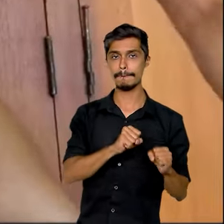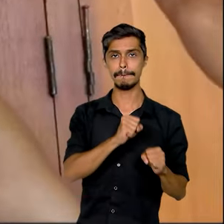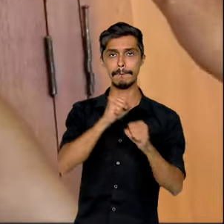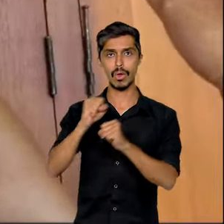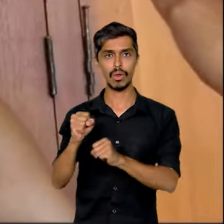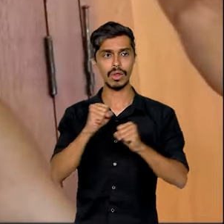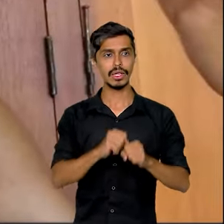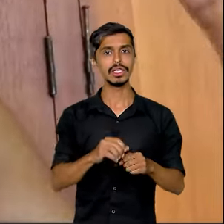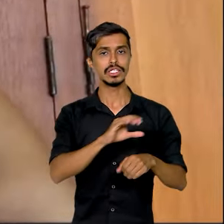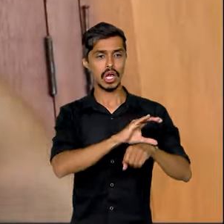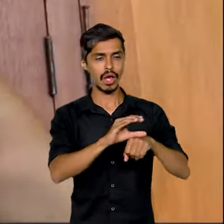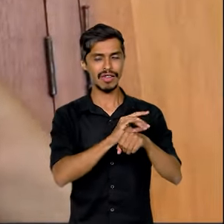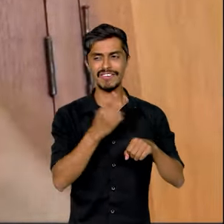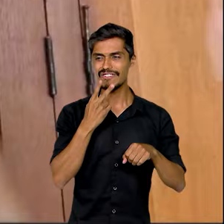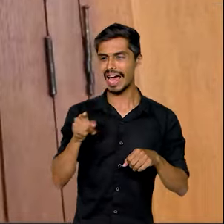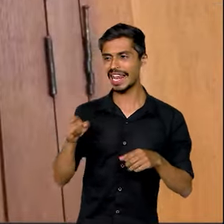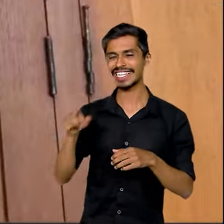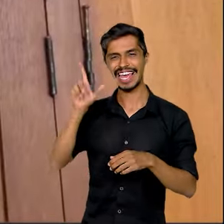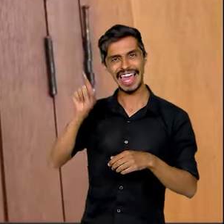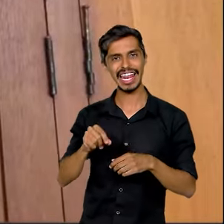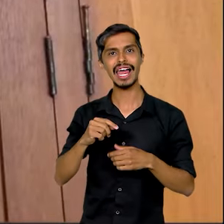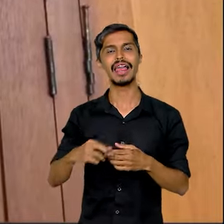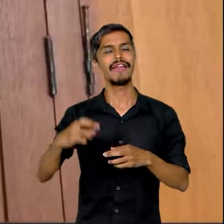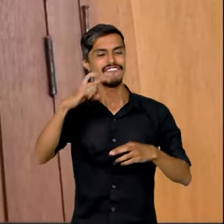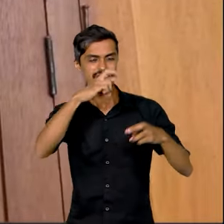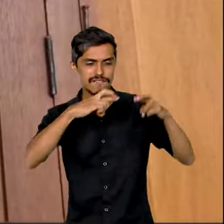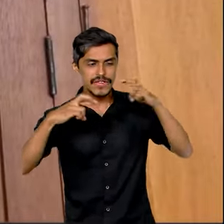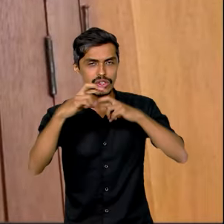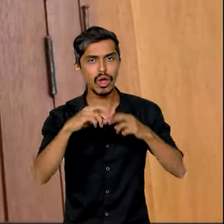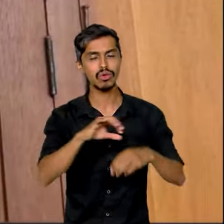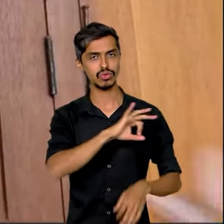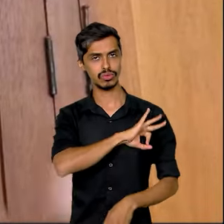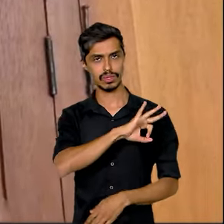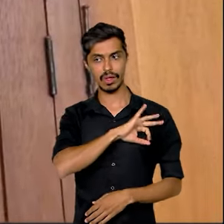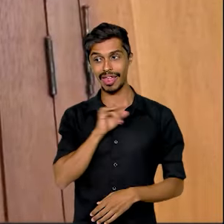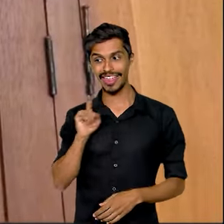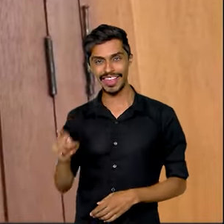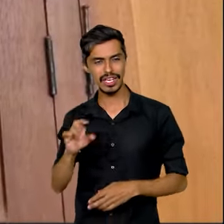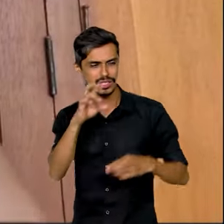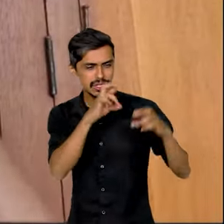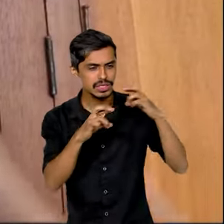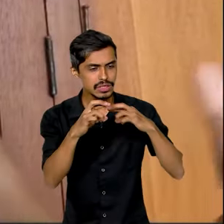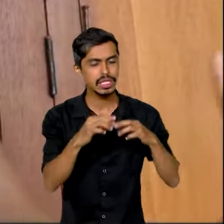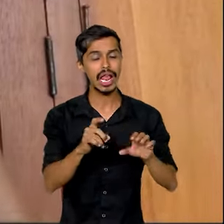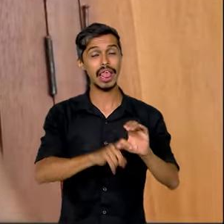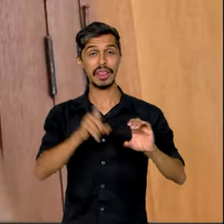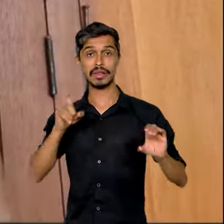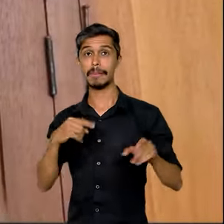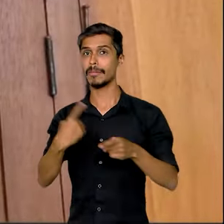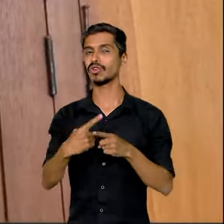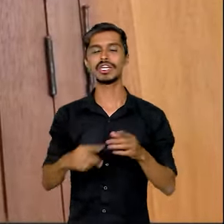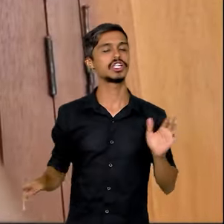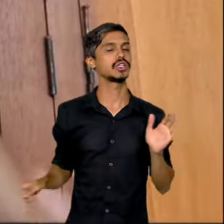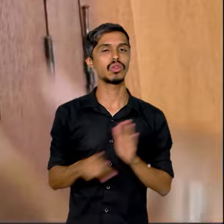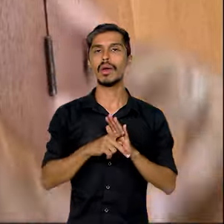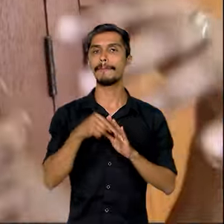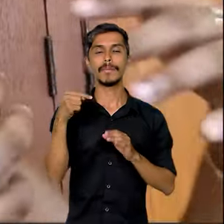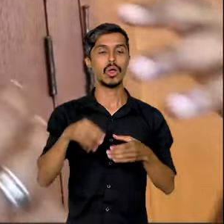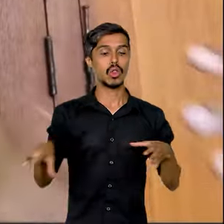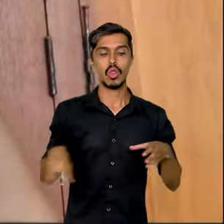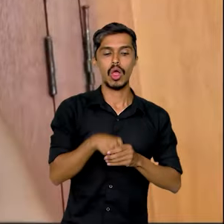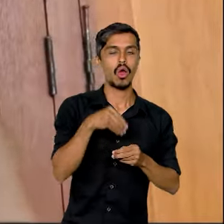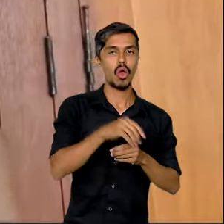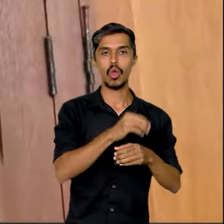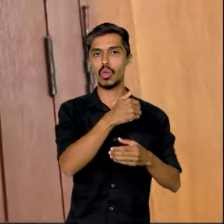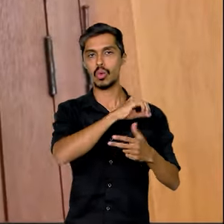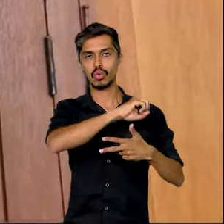a Constituição define como fiscal da atividade policial. Um fiscal independente, porque ele não é parte do governo do Estado, ele